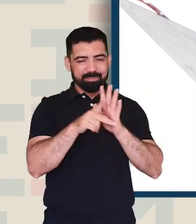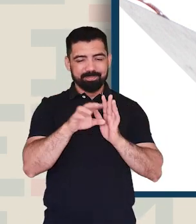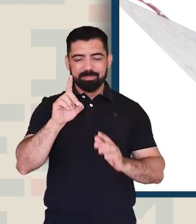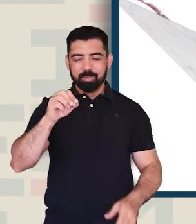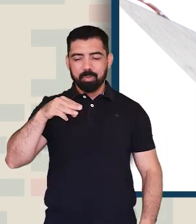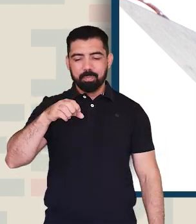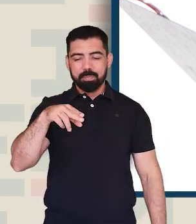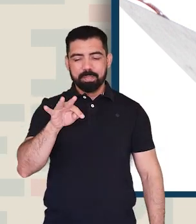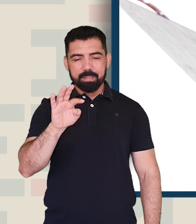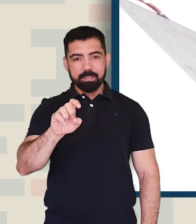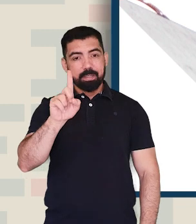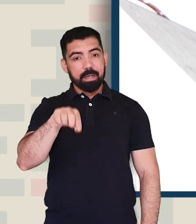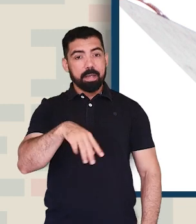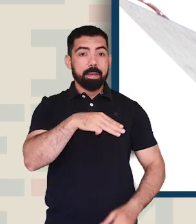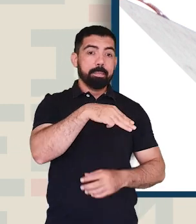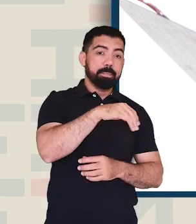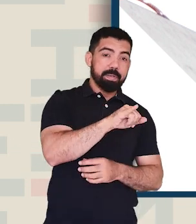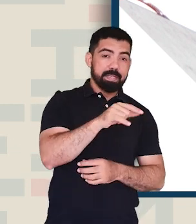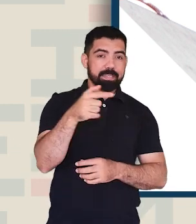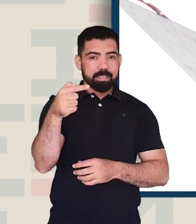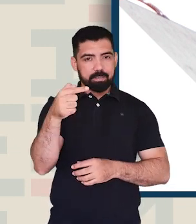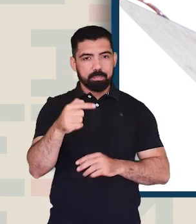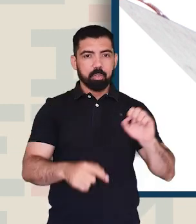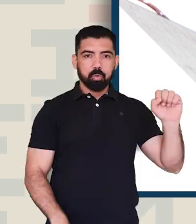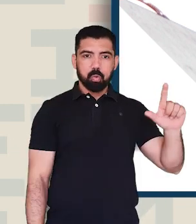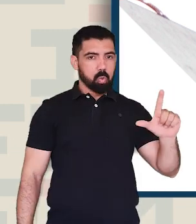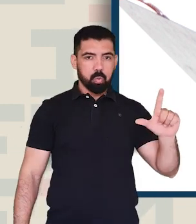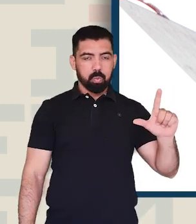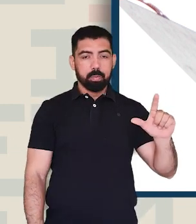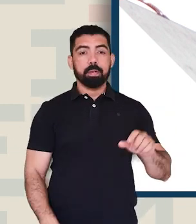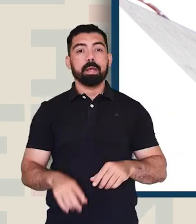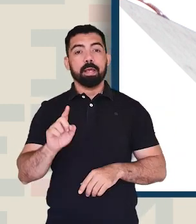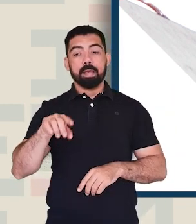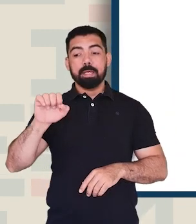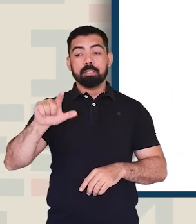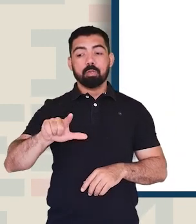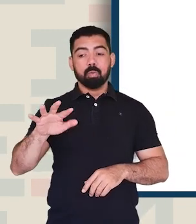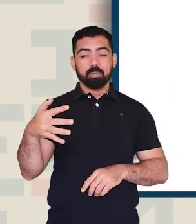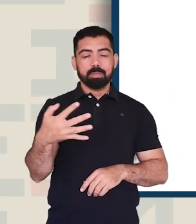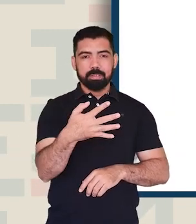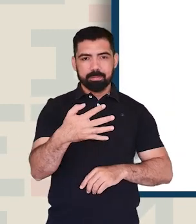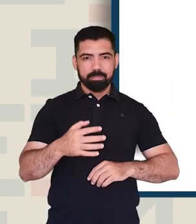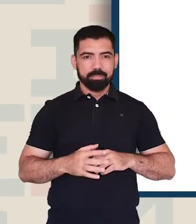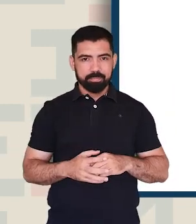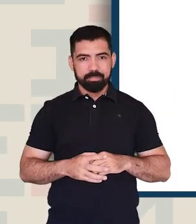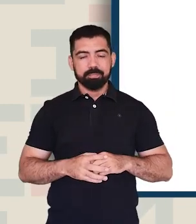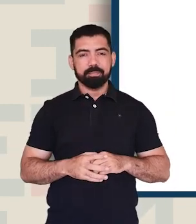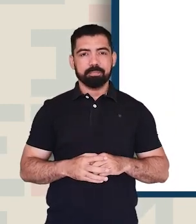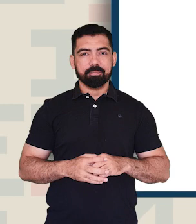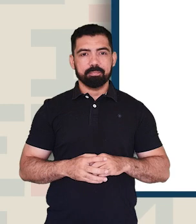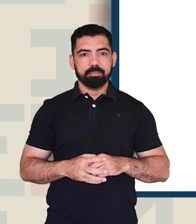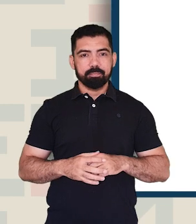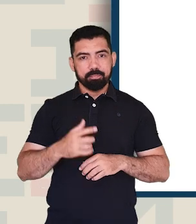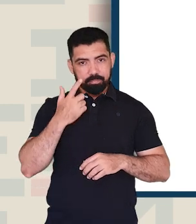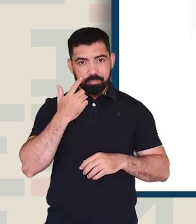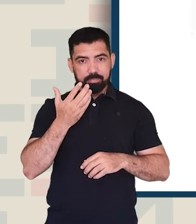com 7ª. Eles colocaram, ao invés do Sol, um Sol sustenido. Então ficou uma escala chamada harmônica.